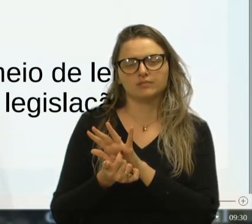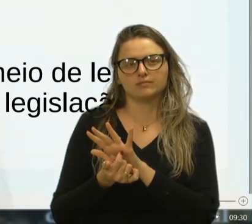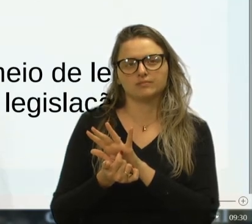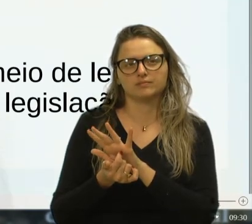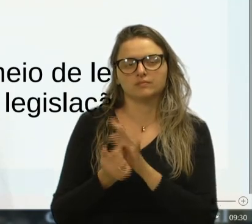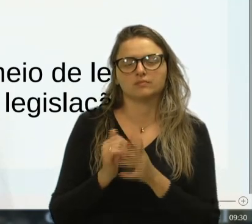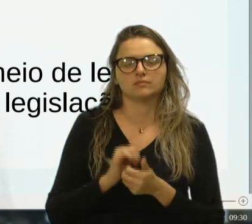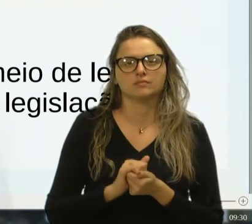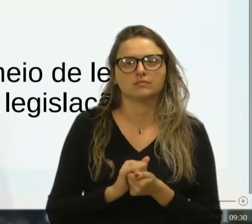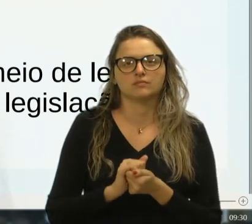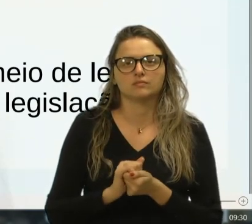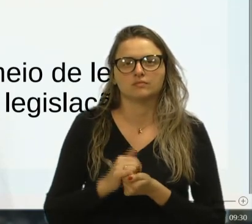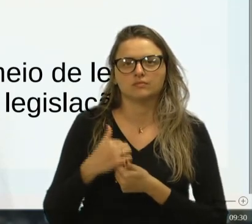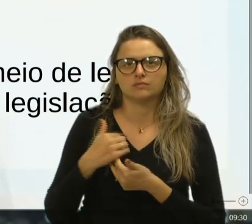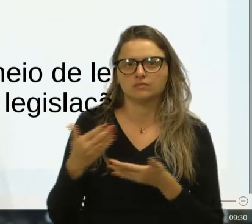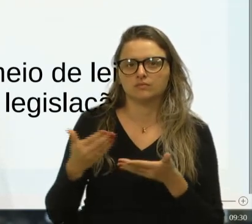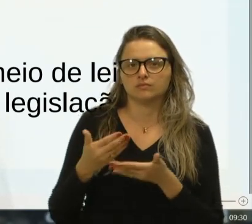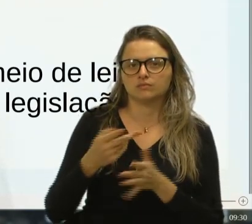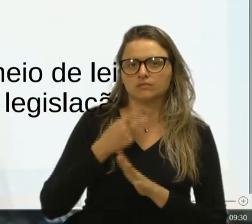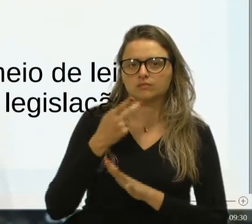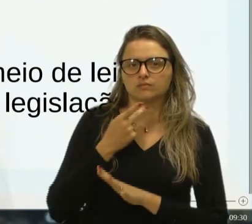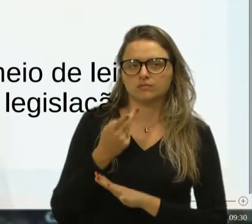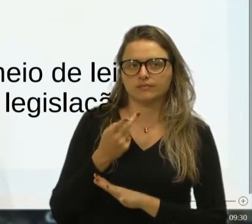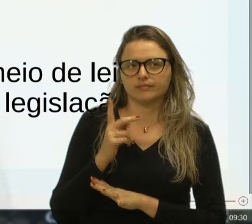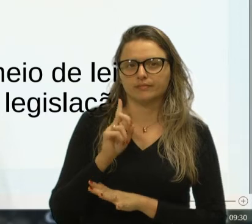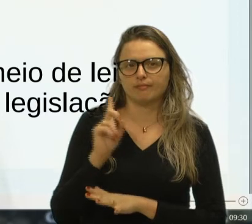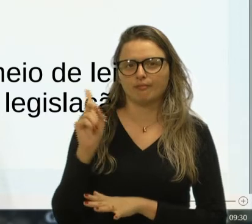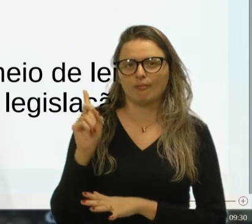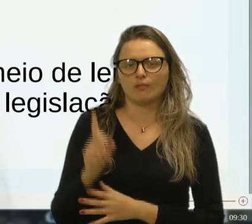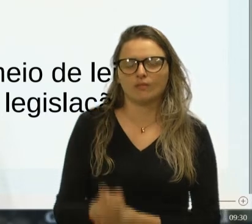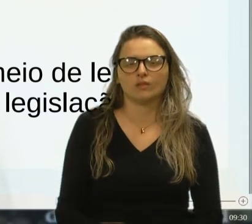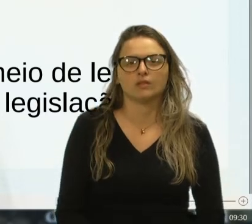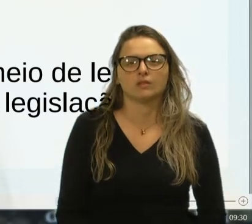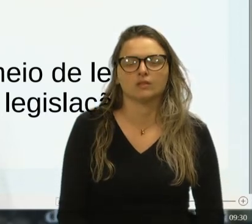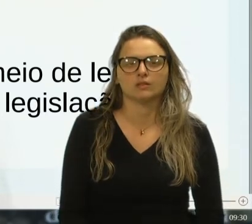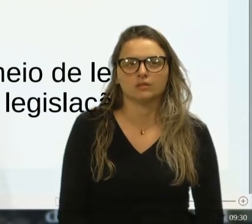me permitam falar aqui mais daqui.